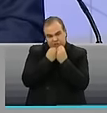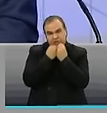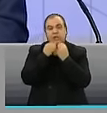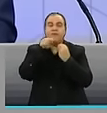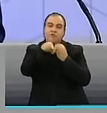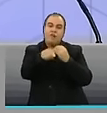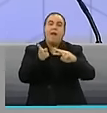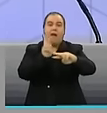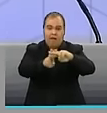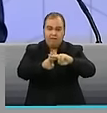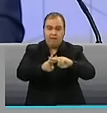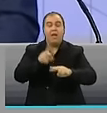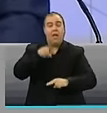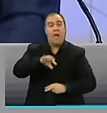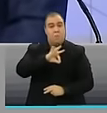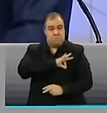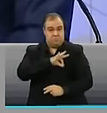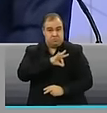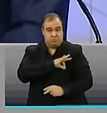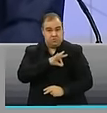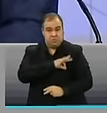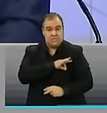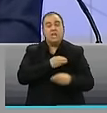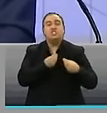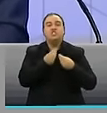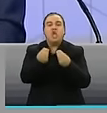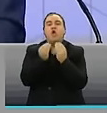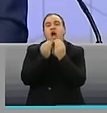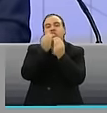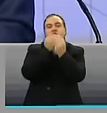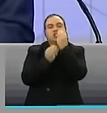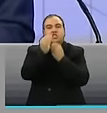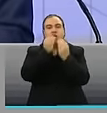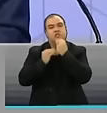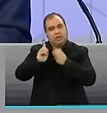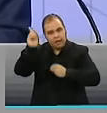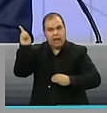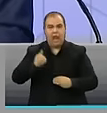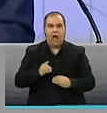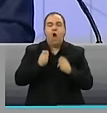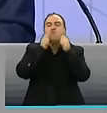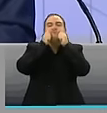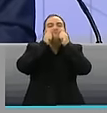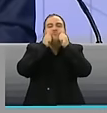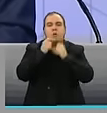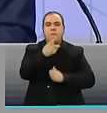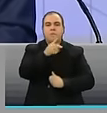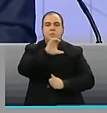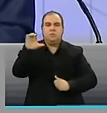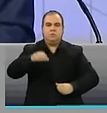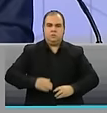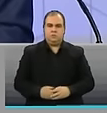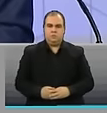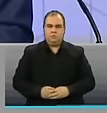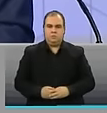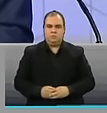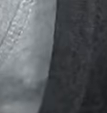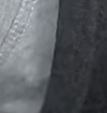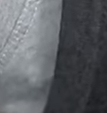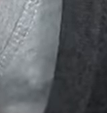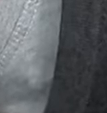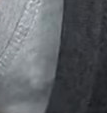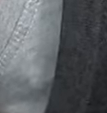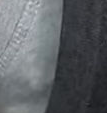policiais da Polícia Federal te deu de lanchinho lá, tchutchuca do PCC. Nossa